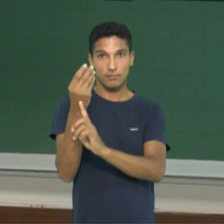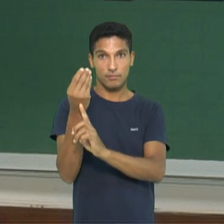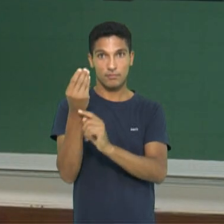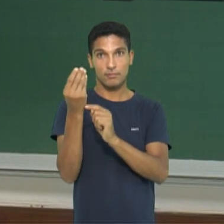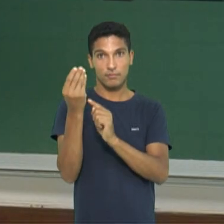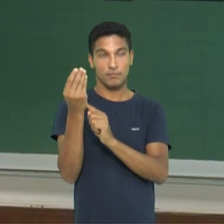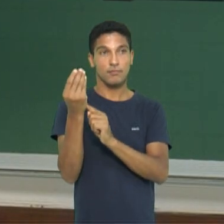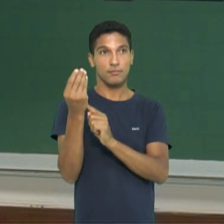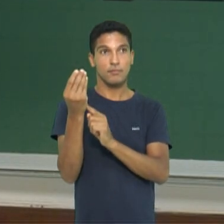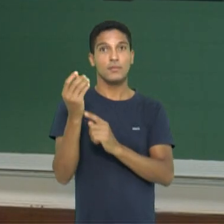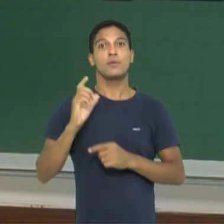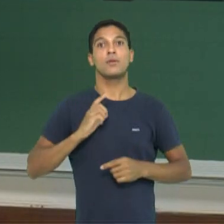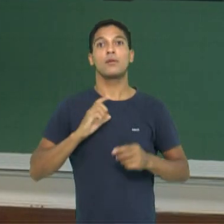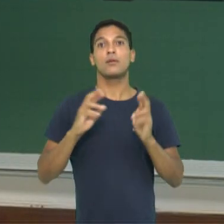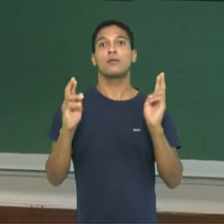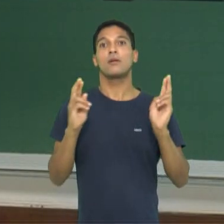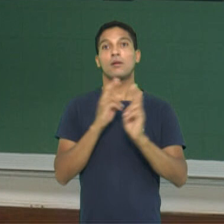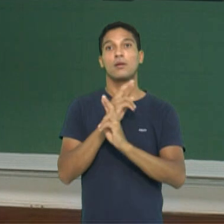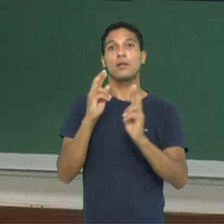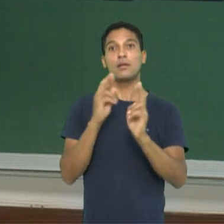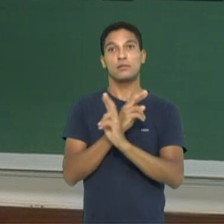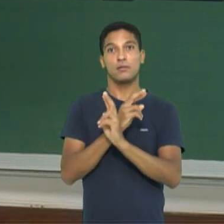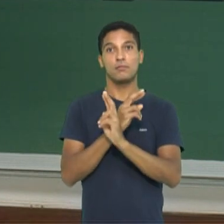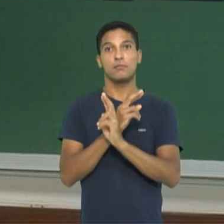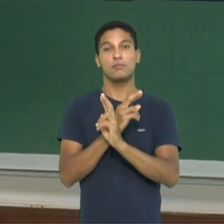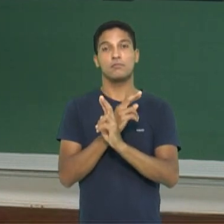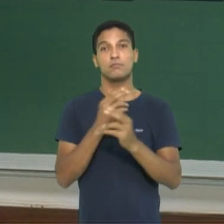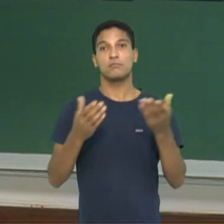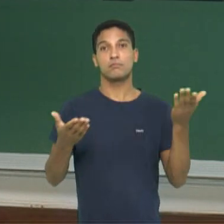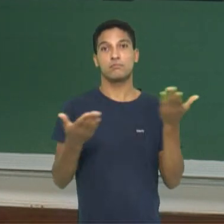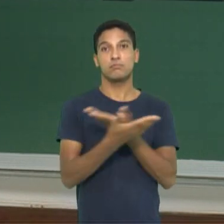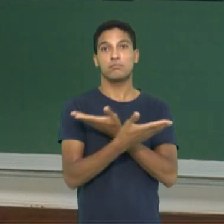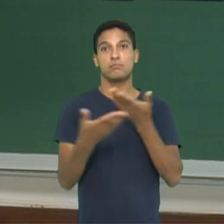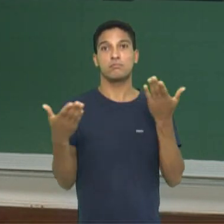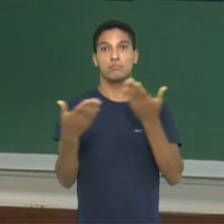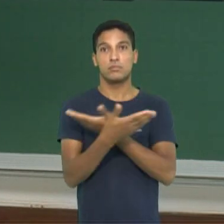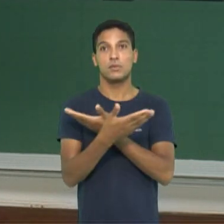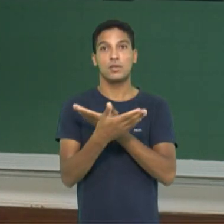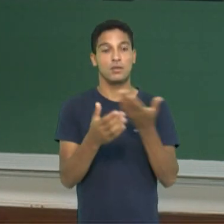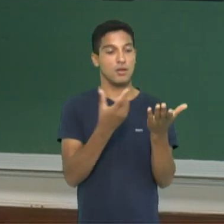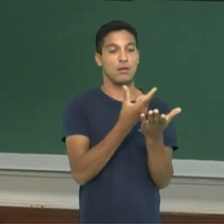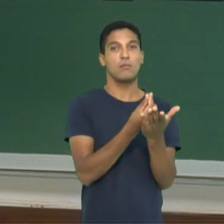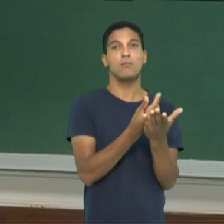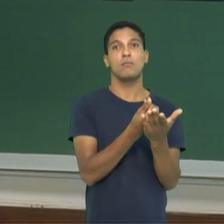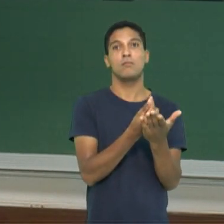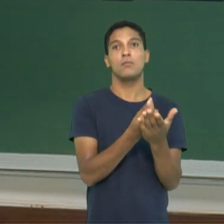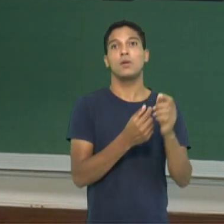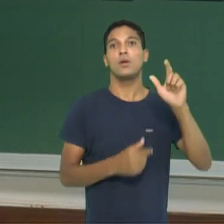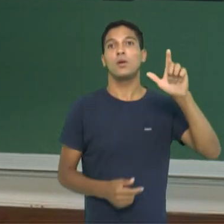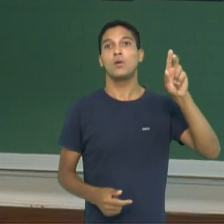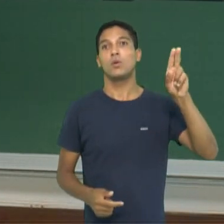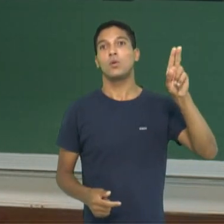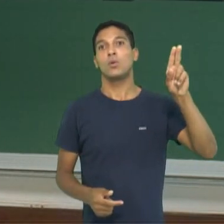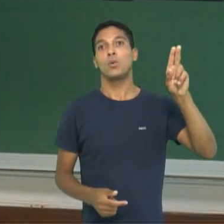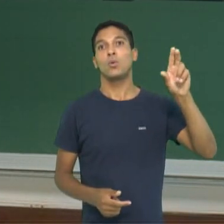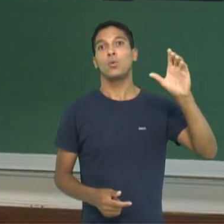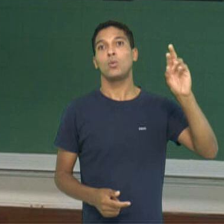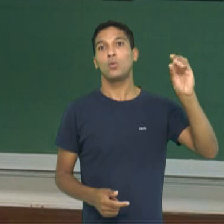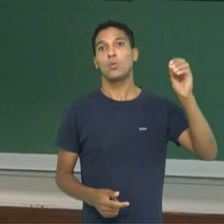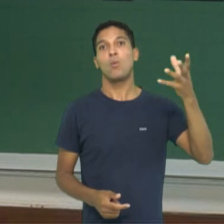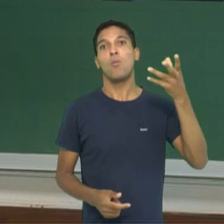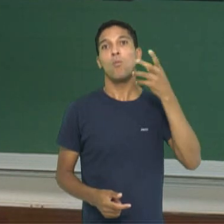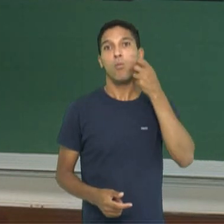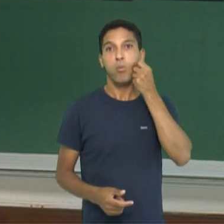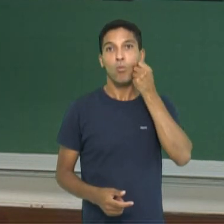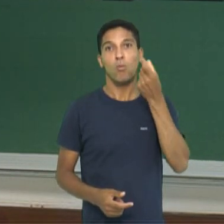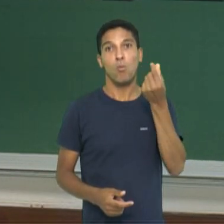vai ter uma relação muito íntima, muito intrínseca com o lucro. A arte começa a depender do lucro.